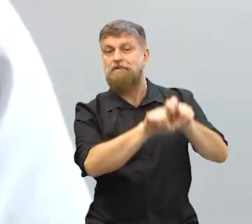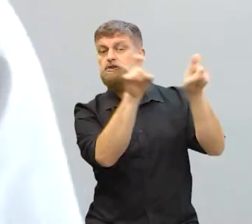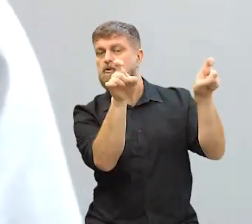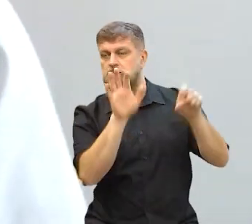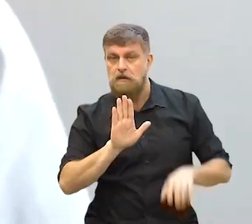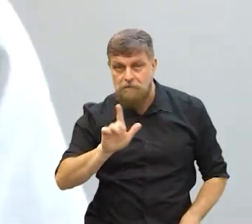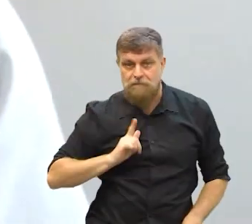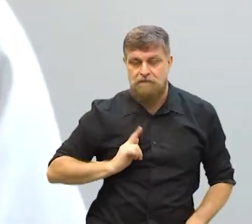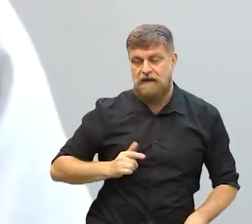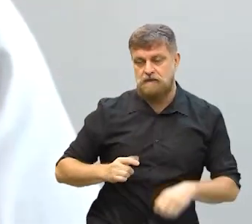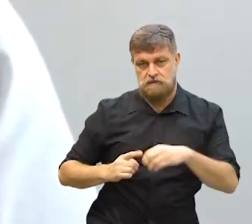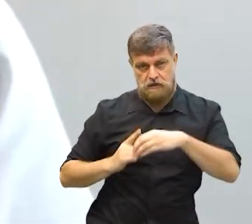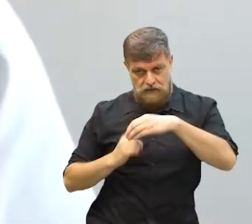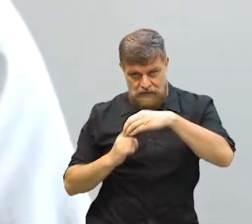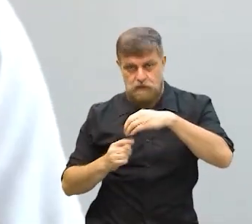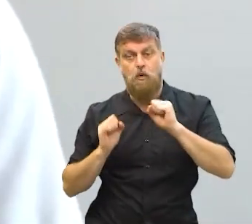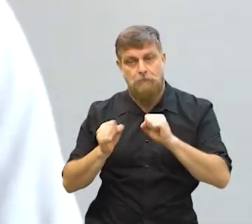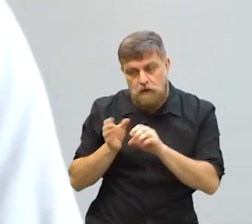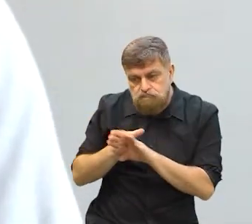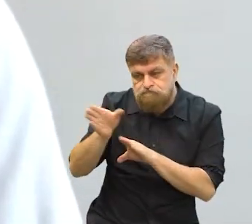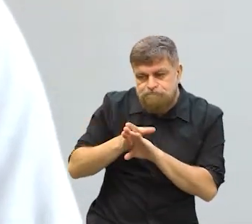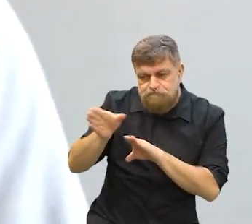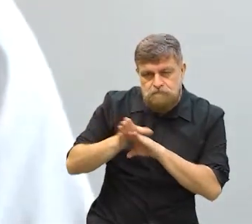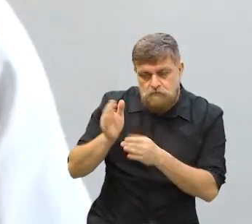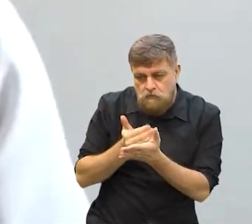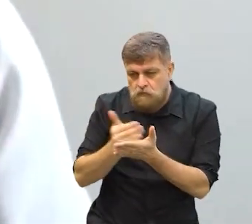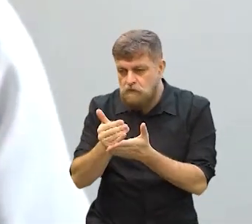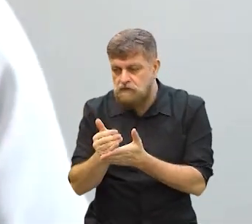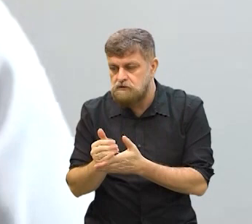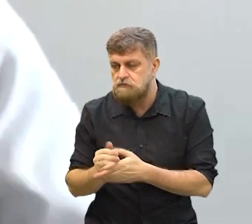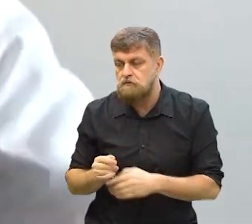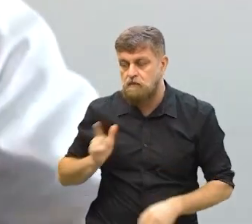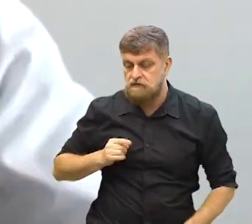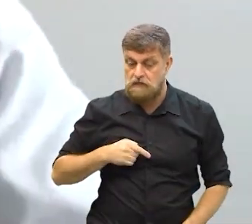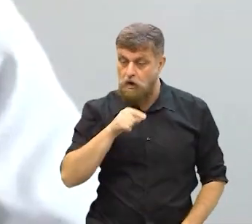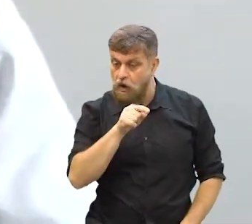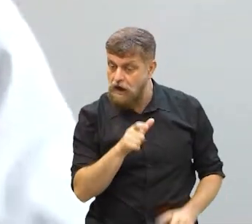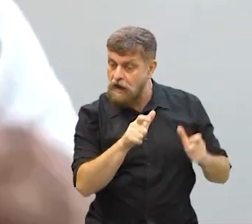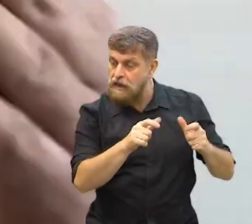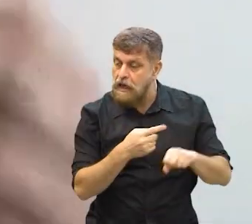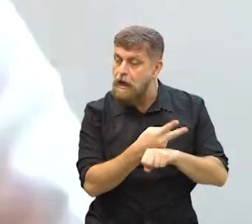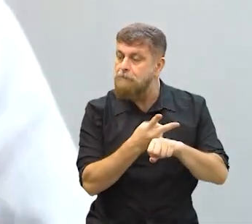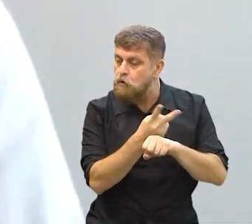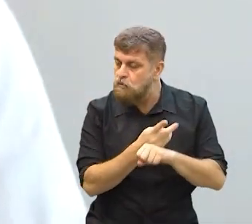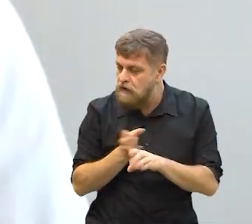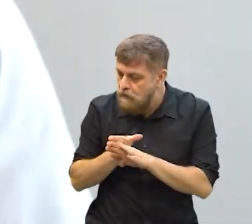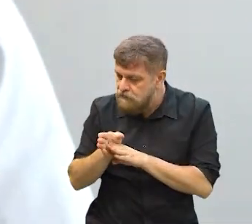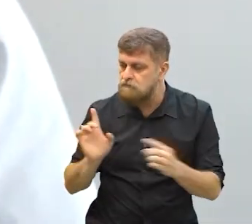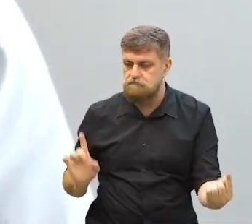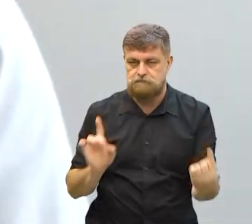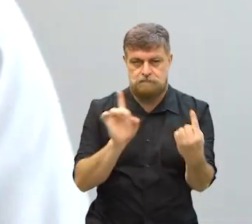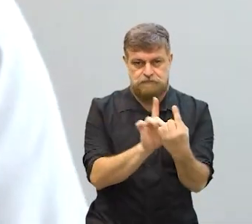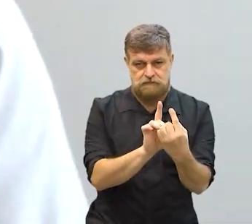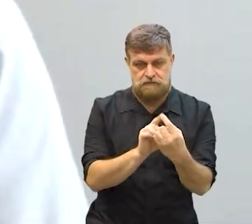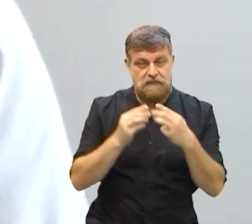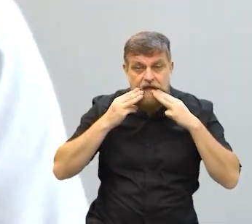é ginecologista. Mas o seu clínico ele pode fazer essa orientação inicial e triar e dizer, não, vai para cá ou vai para lá, procura tal especialista. Eu